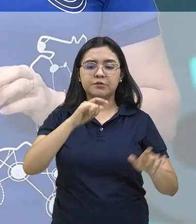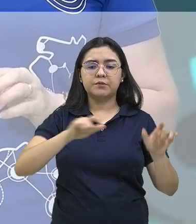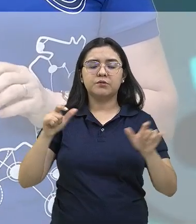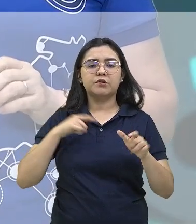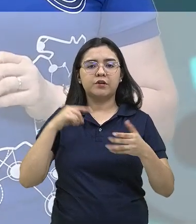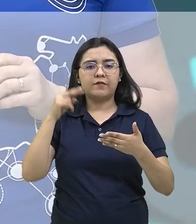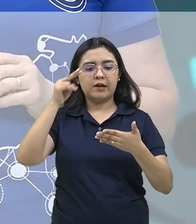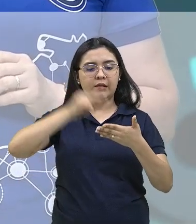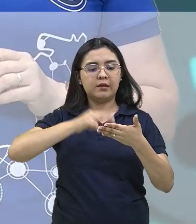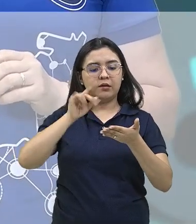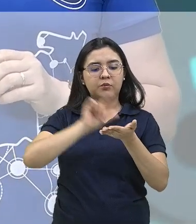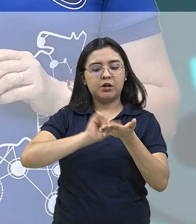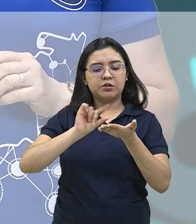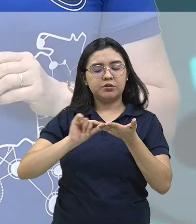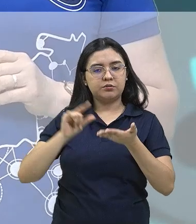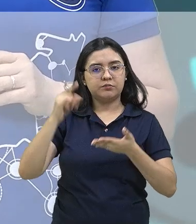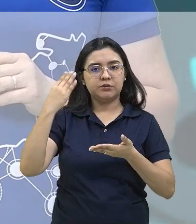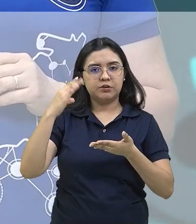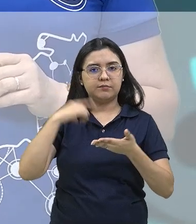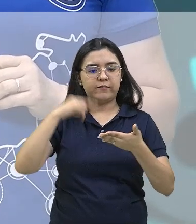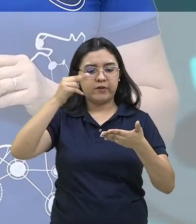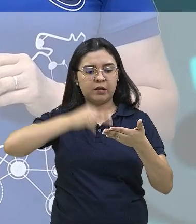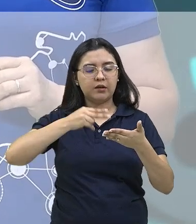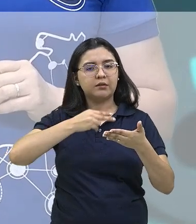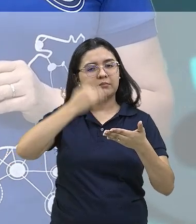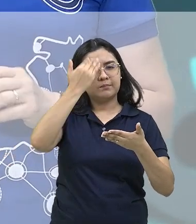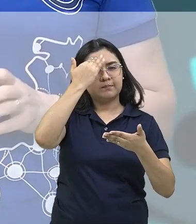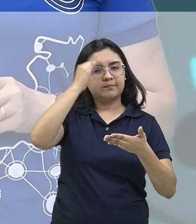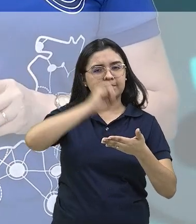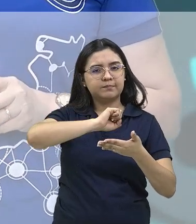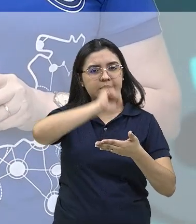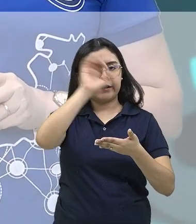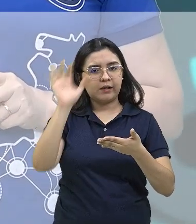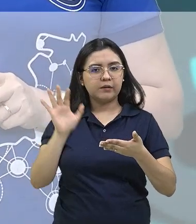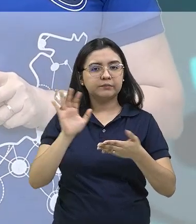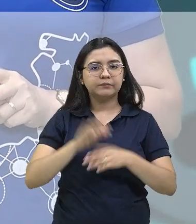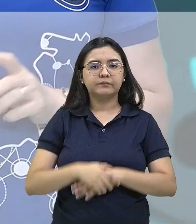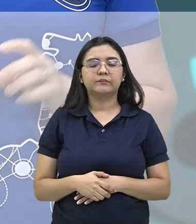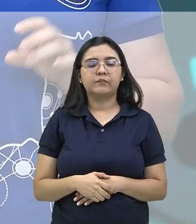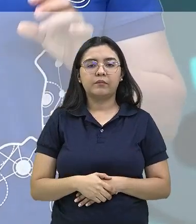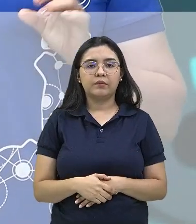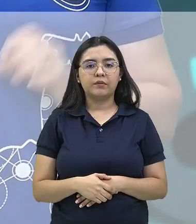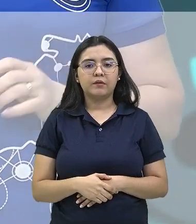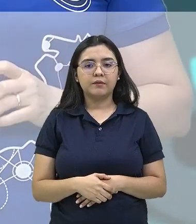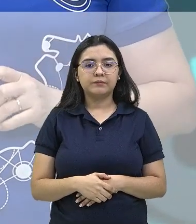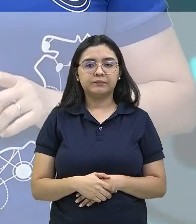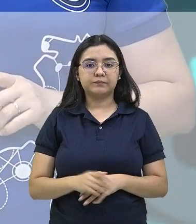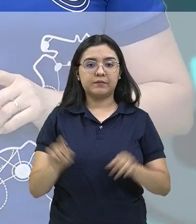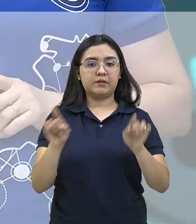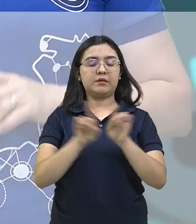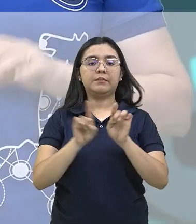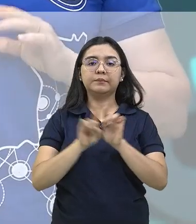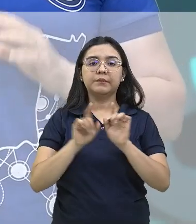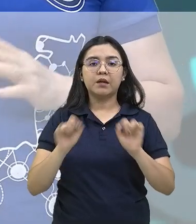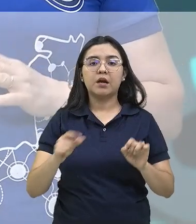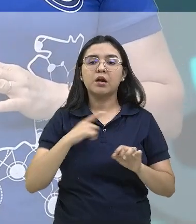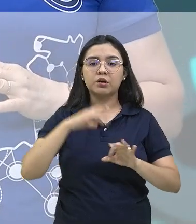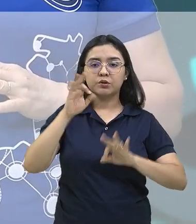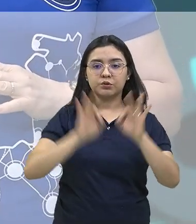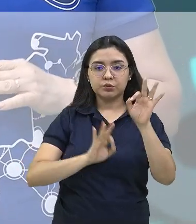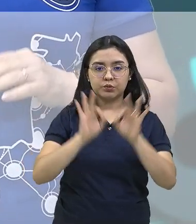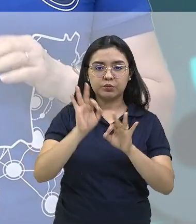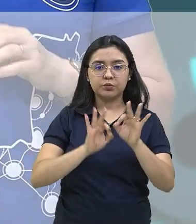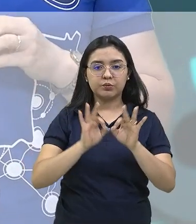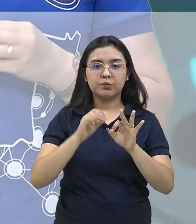irão ler esse artigo, principalmente para os novos pesquisadores. A estrutura ela deve ser